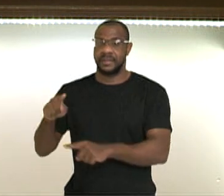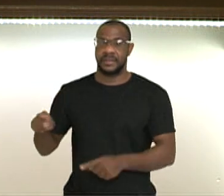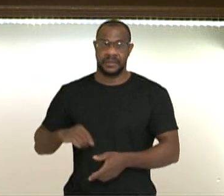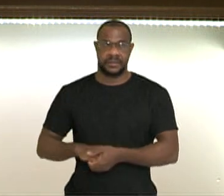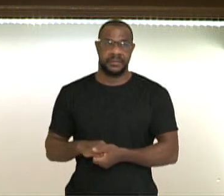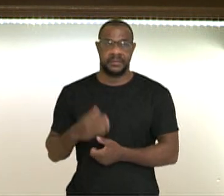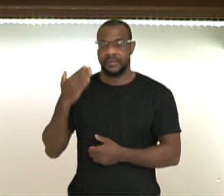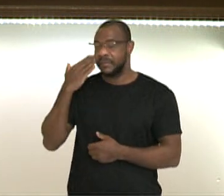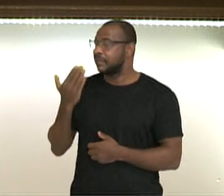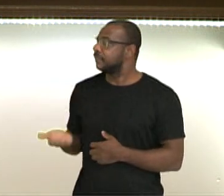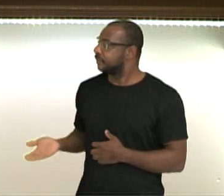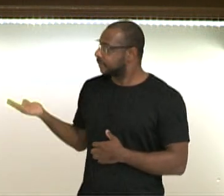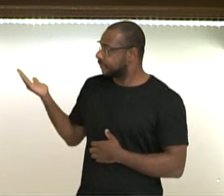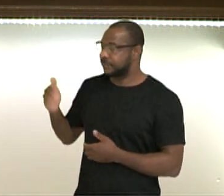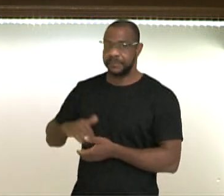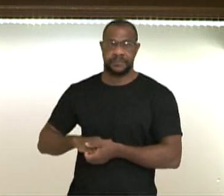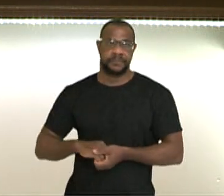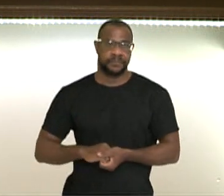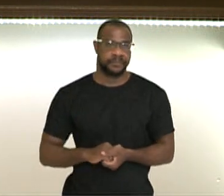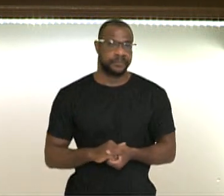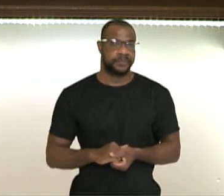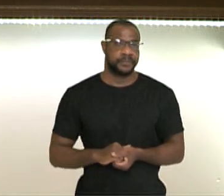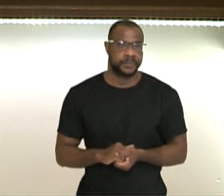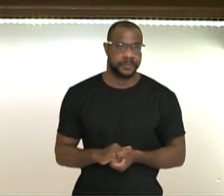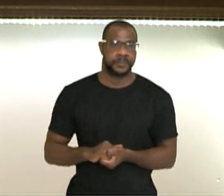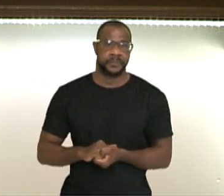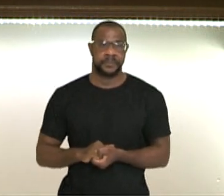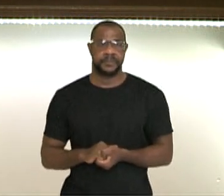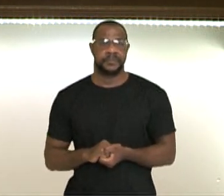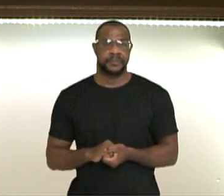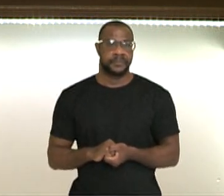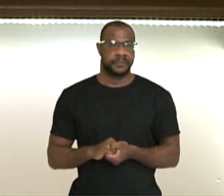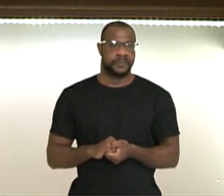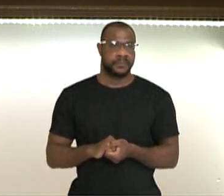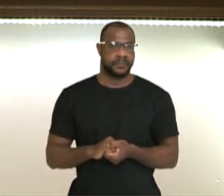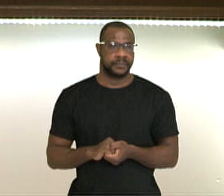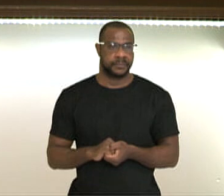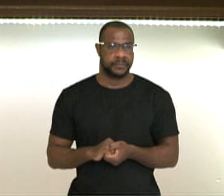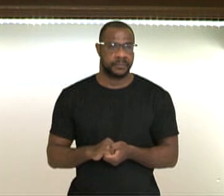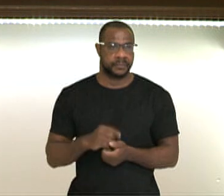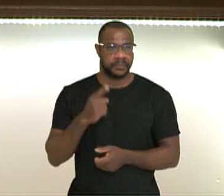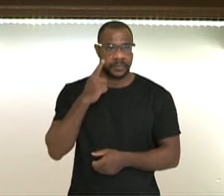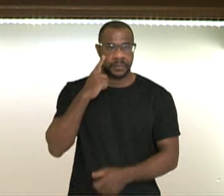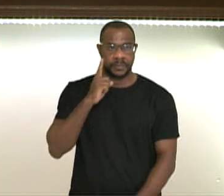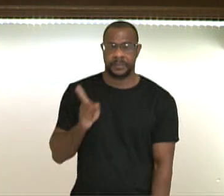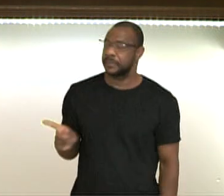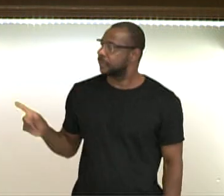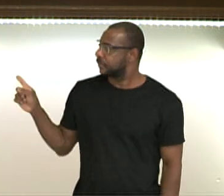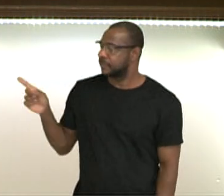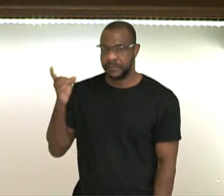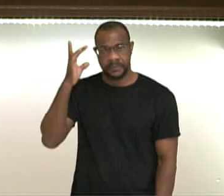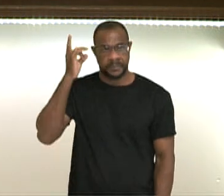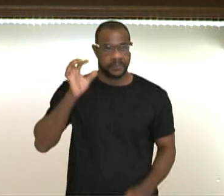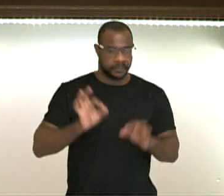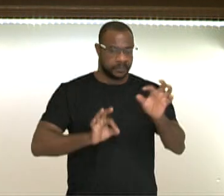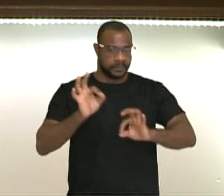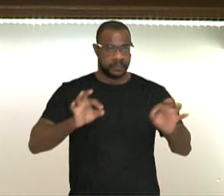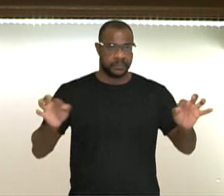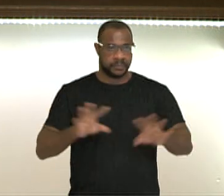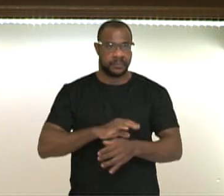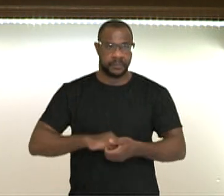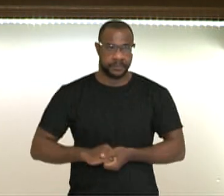é 3xy. Vezes o z, 3xyz. Então, tá ali. Bem fácil, né? Letra